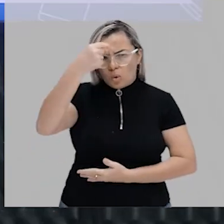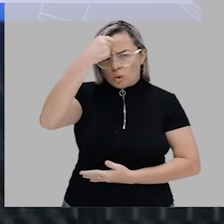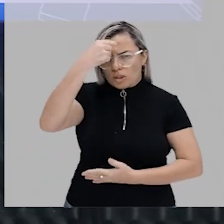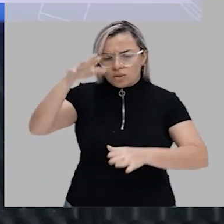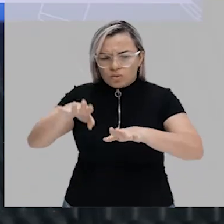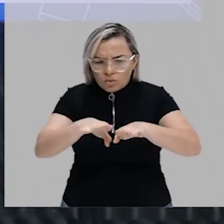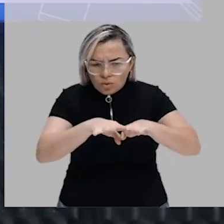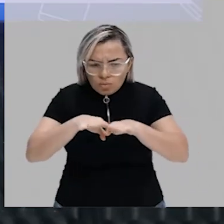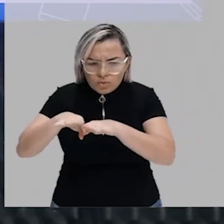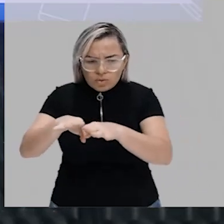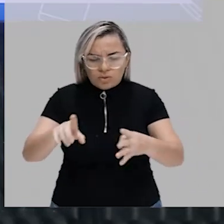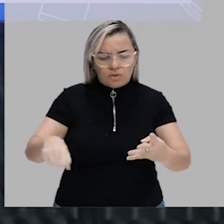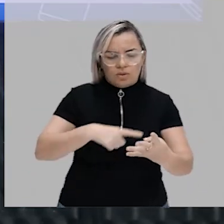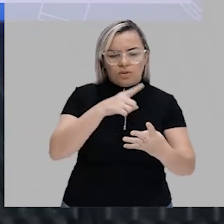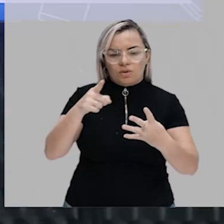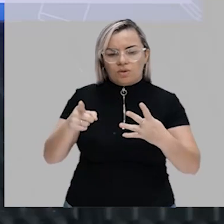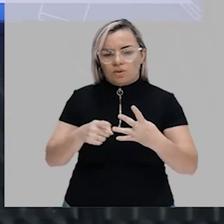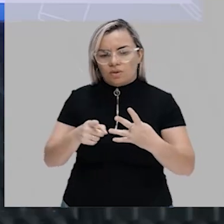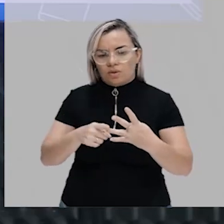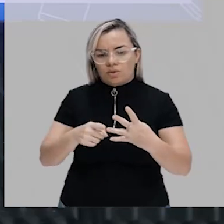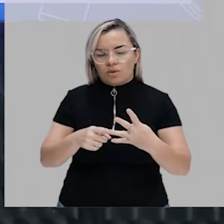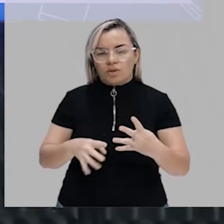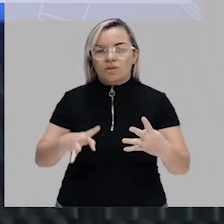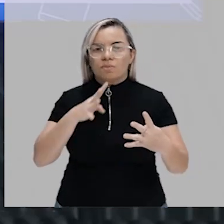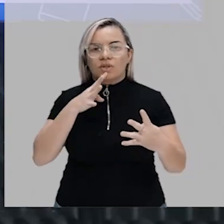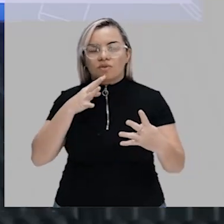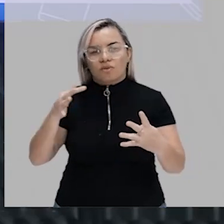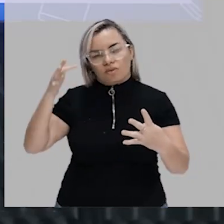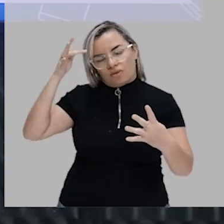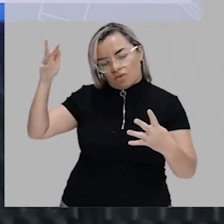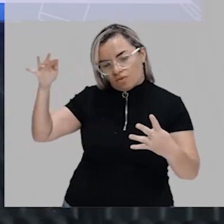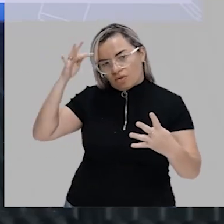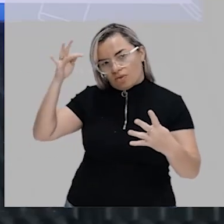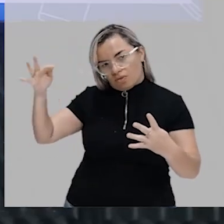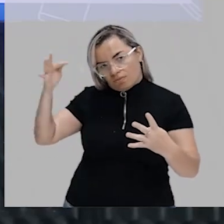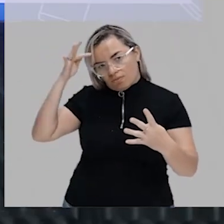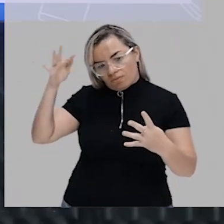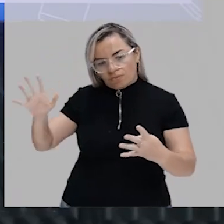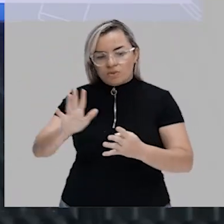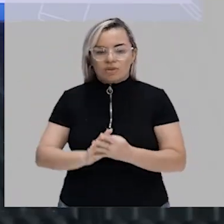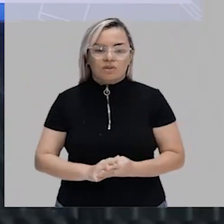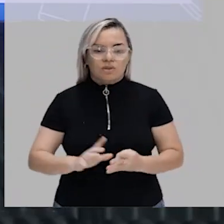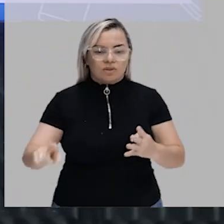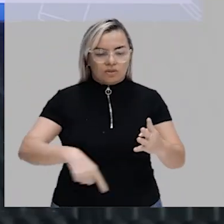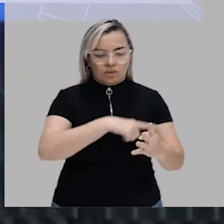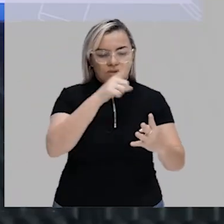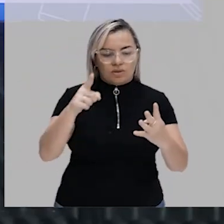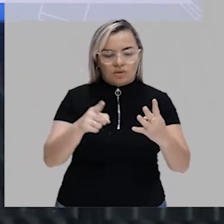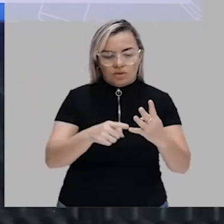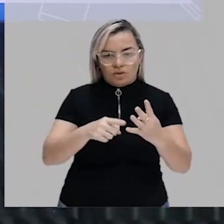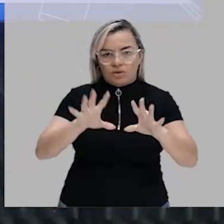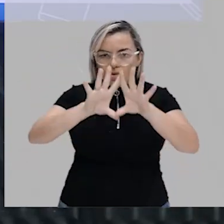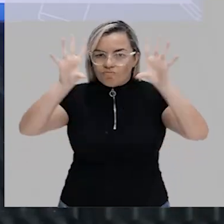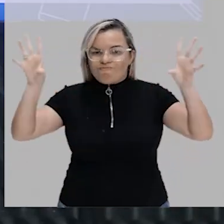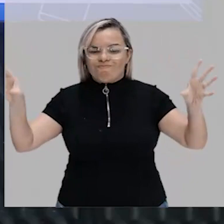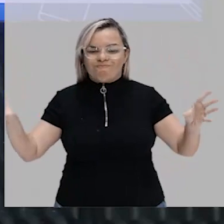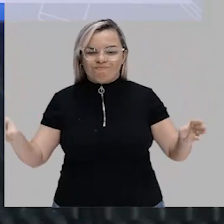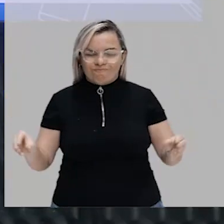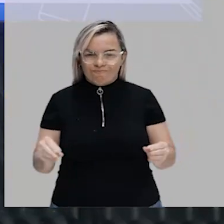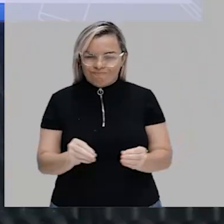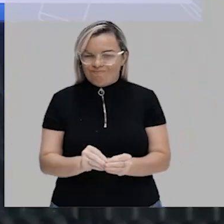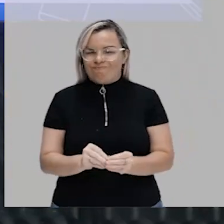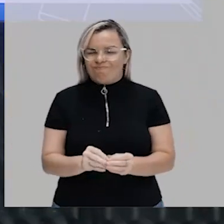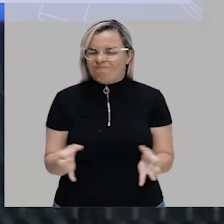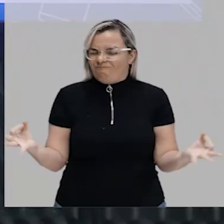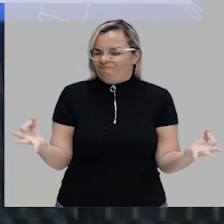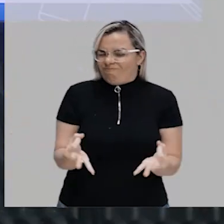comum. No terceiro tópico, o conhecimento filosófico. E para a gente fechar o conteúdo com chave de